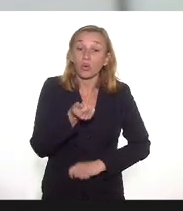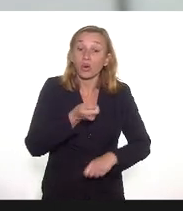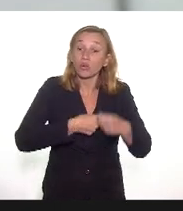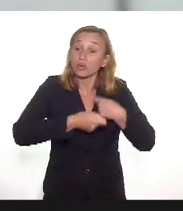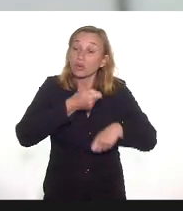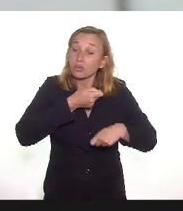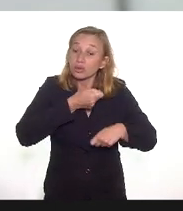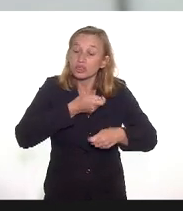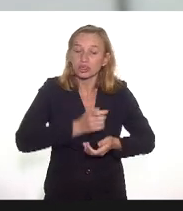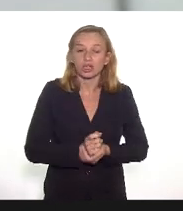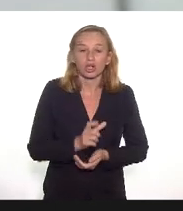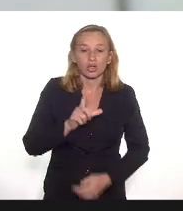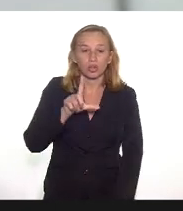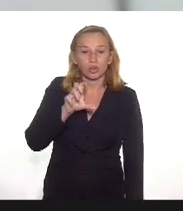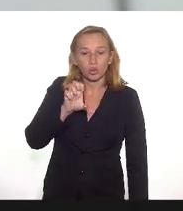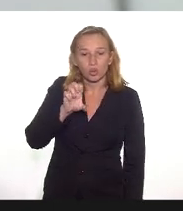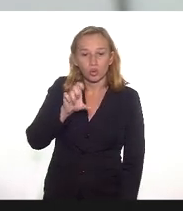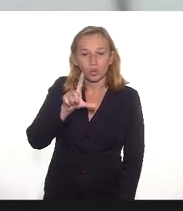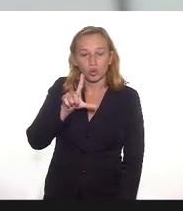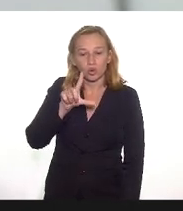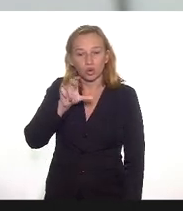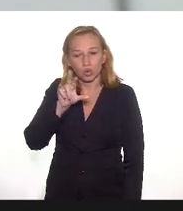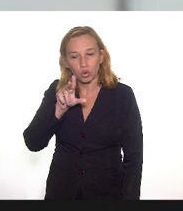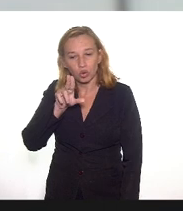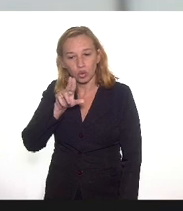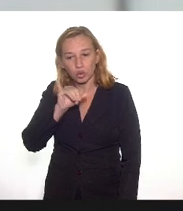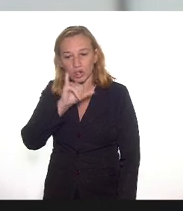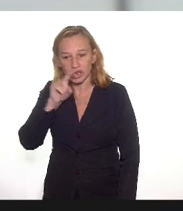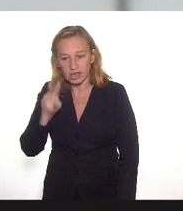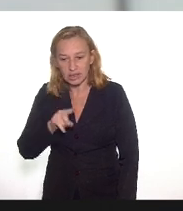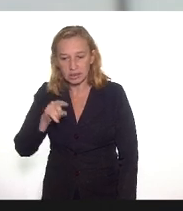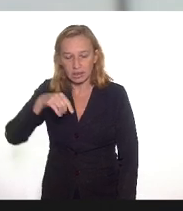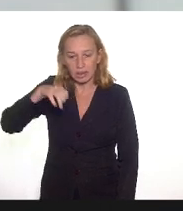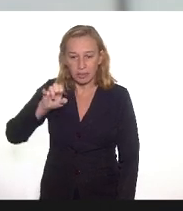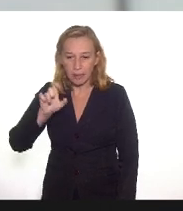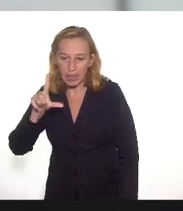economista Luiz Melo se quer se pronunciar.